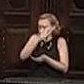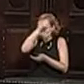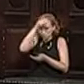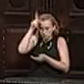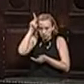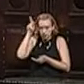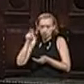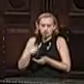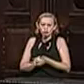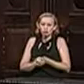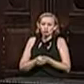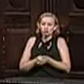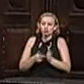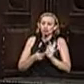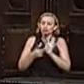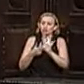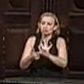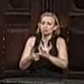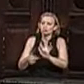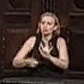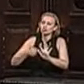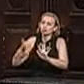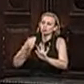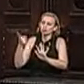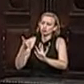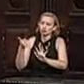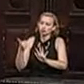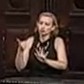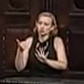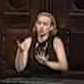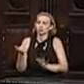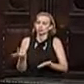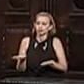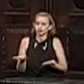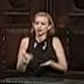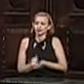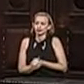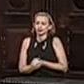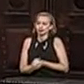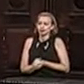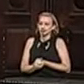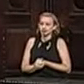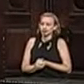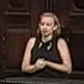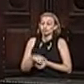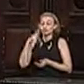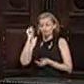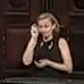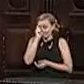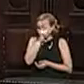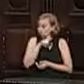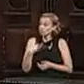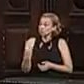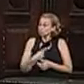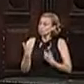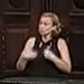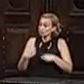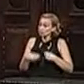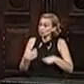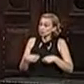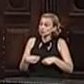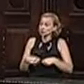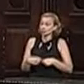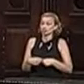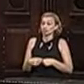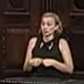transparência no tratamento das contas públicas. Dias difíceis estão por vir e nós precisamos que as autoridades